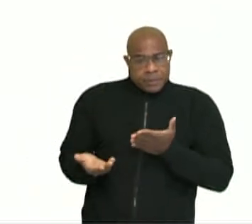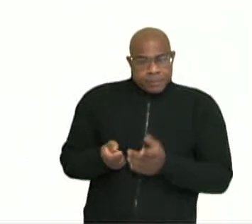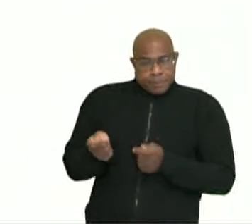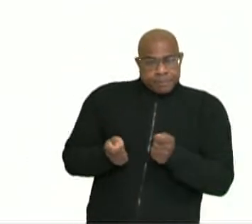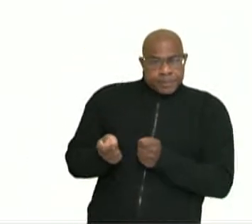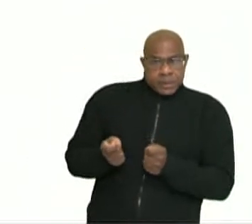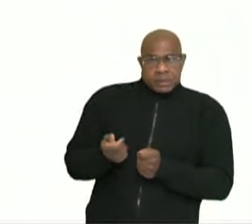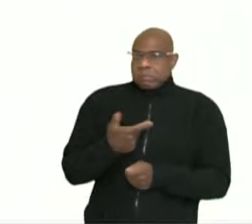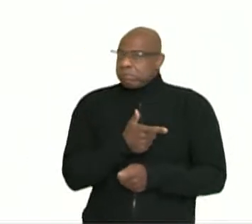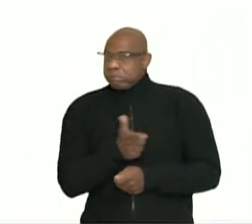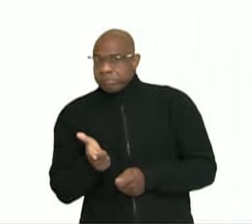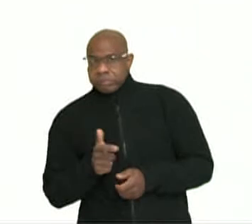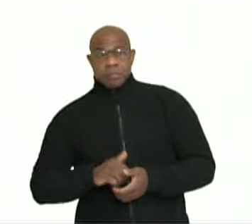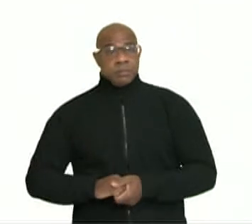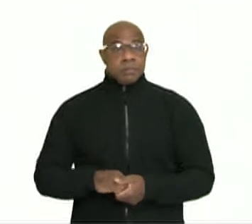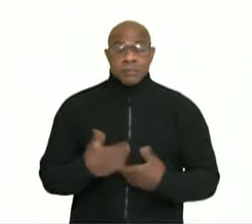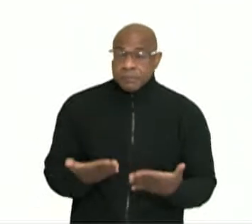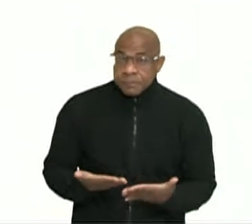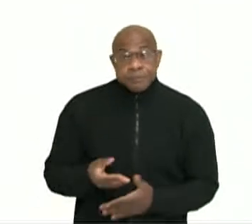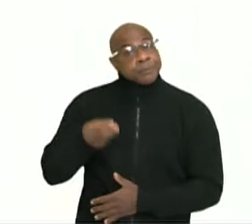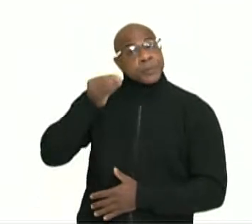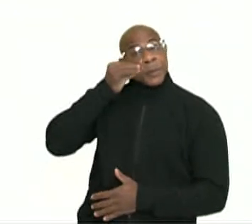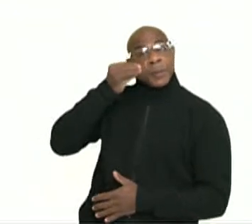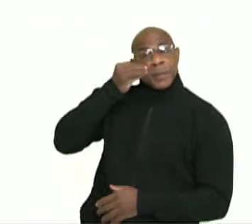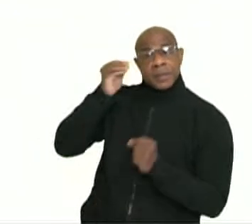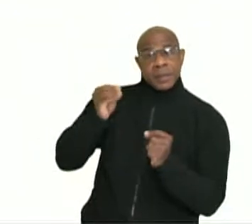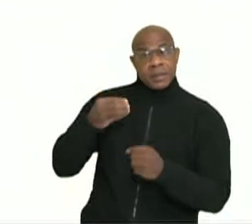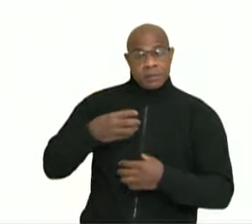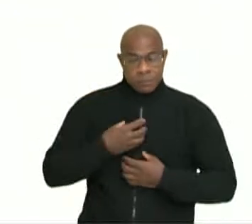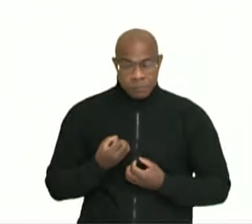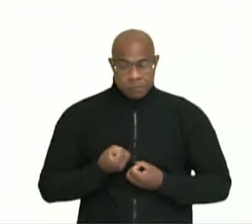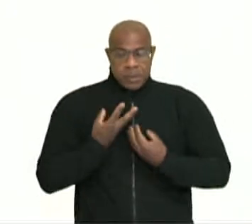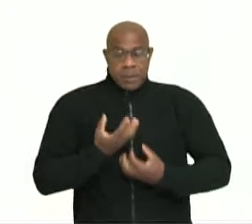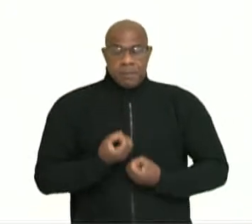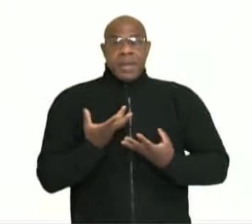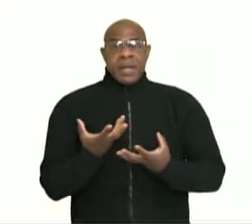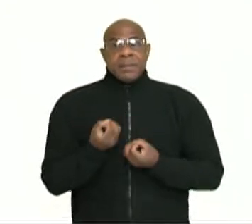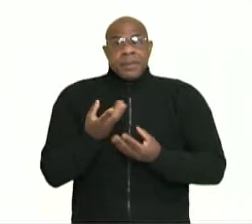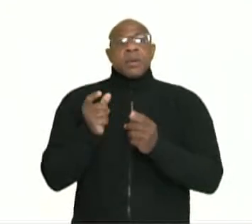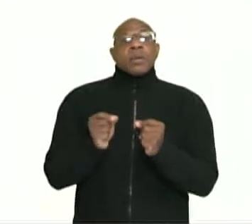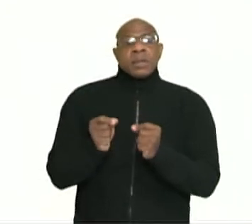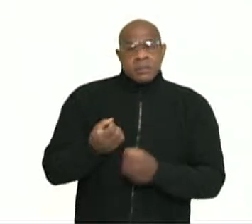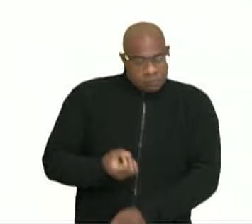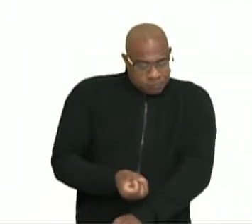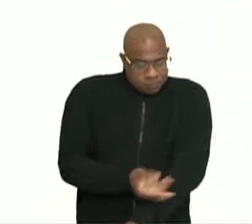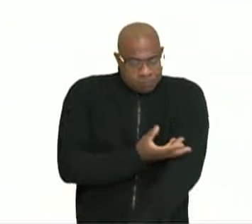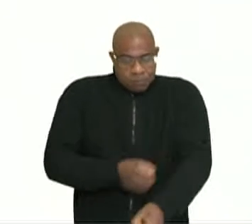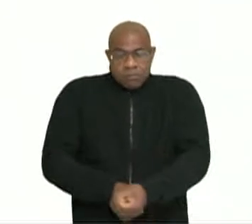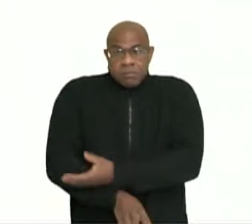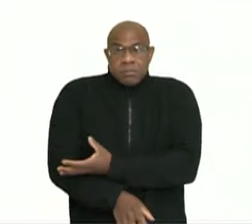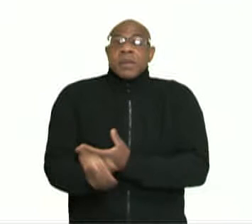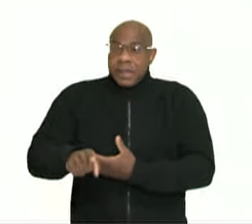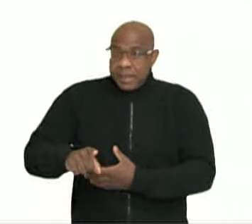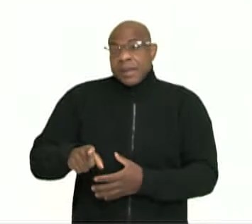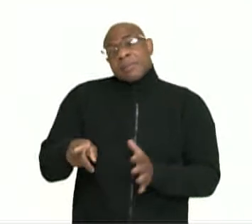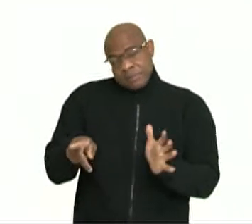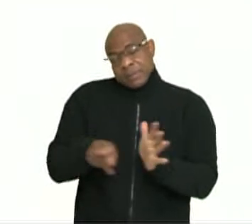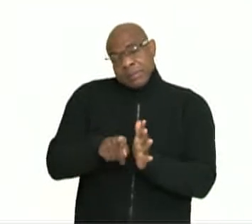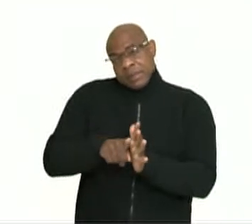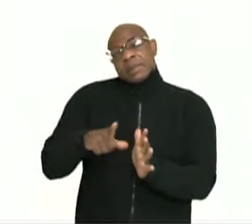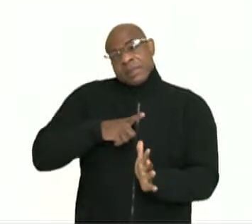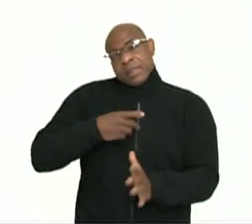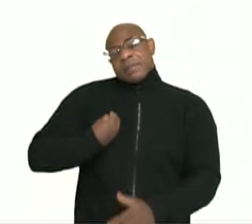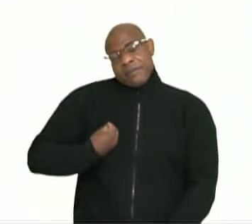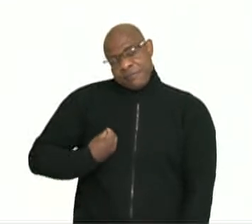Já pensou nisso? Experimentar e expressar emoções são partes integrais da vida.